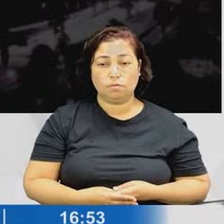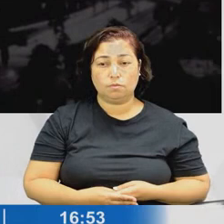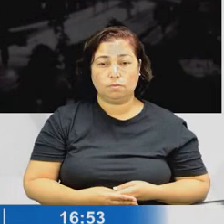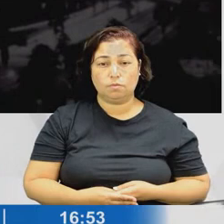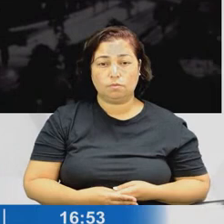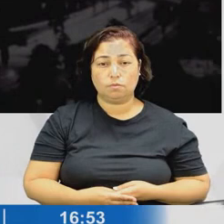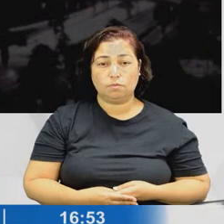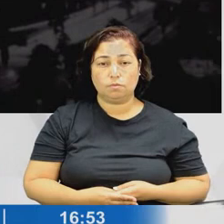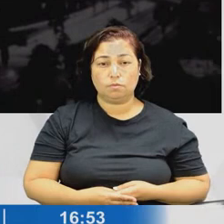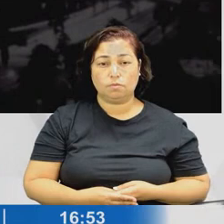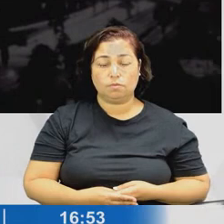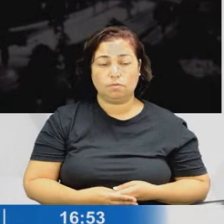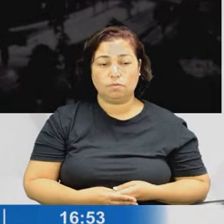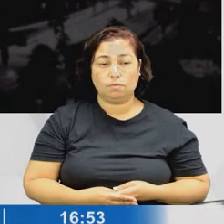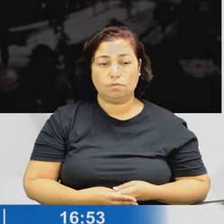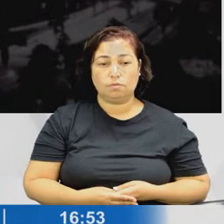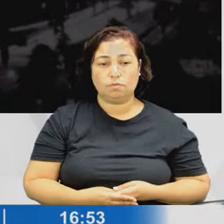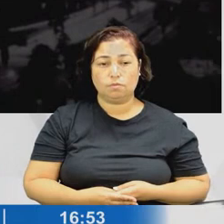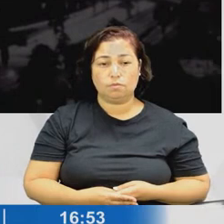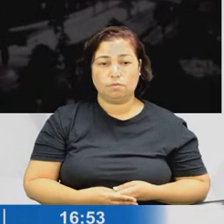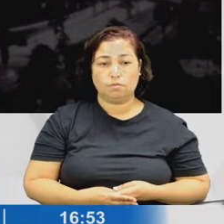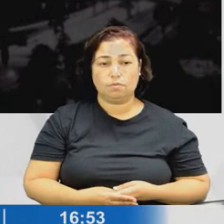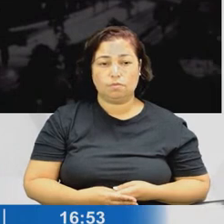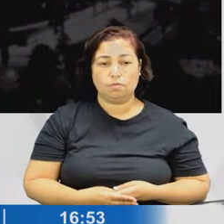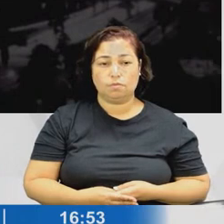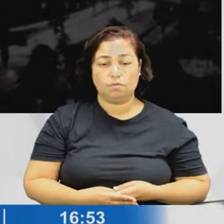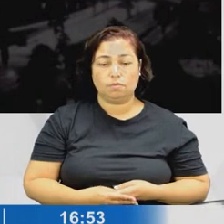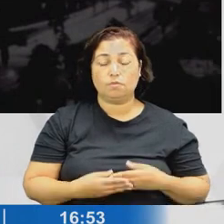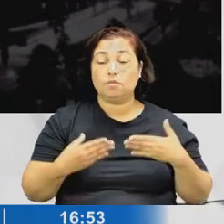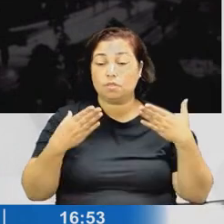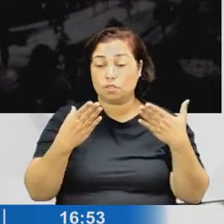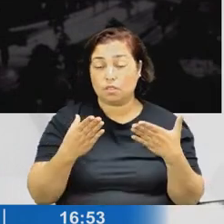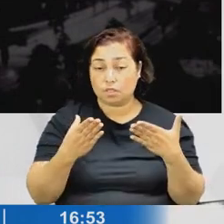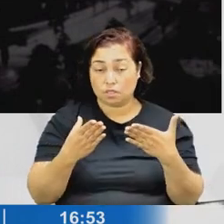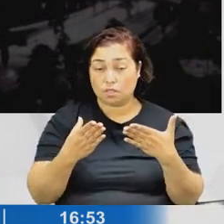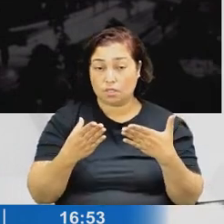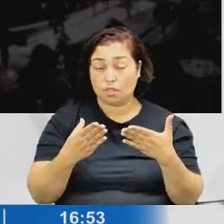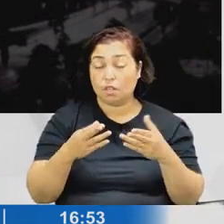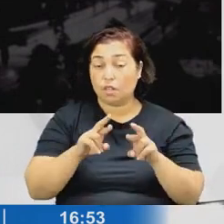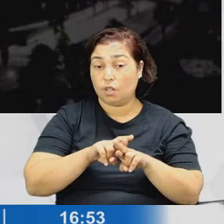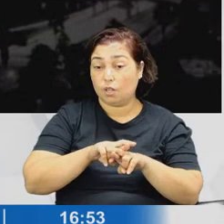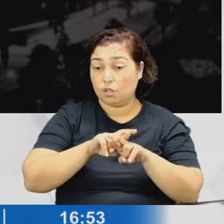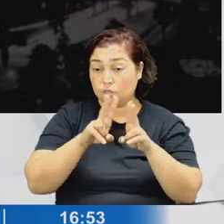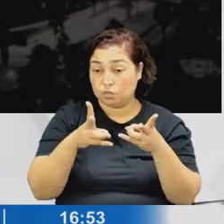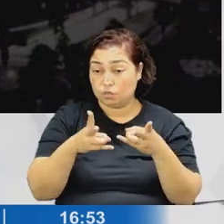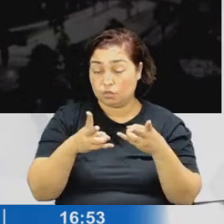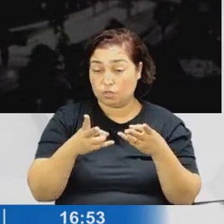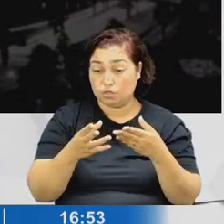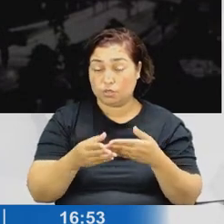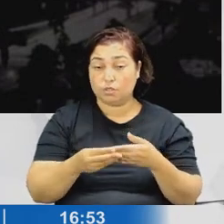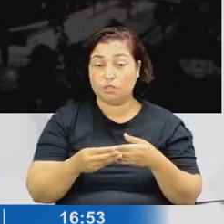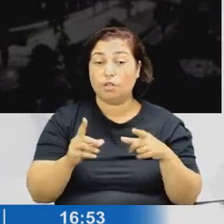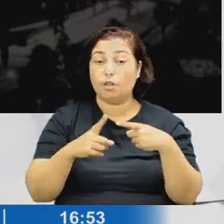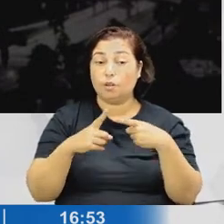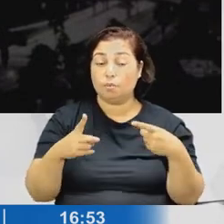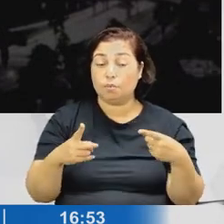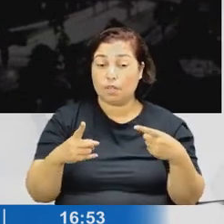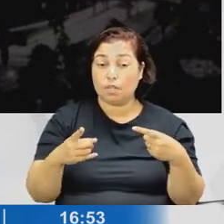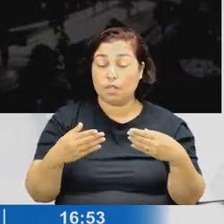não informal é totalmente diferente do protagonista nem foi mal olhar aí no informal quando tá numa situação informal ele é mais